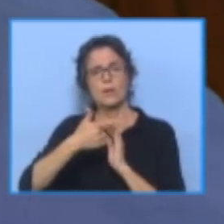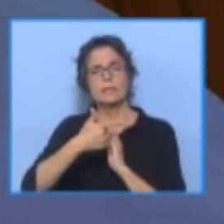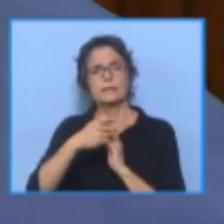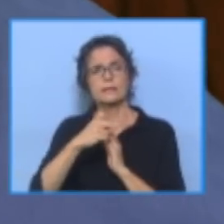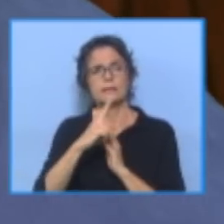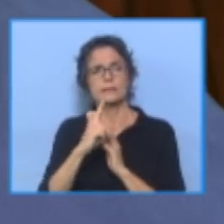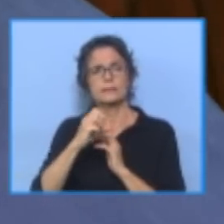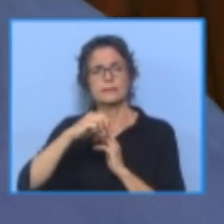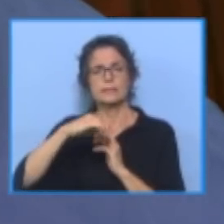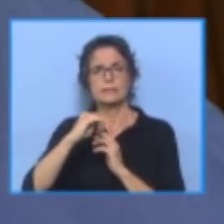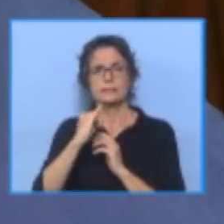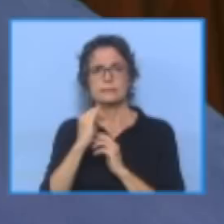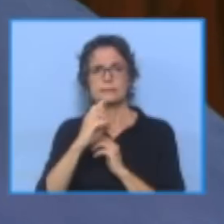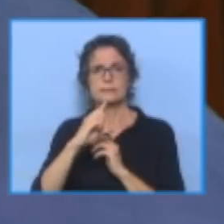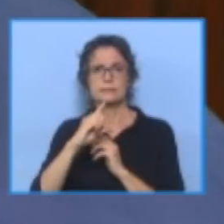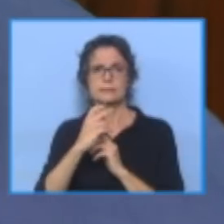encontrar a comunidade húngara